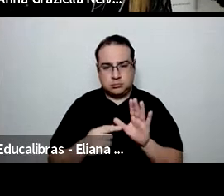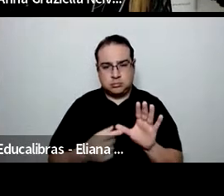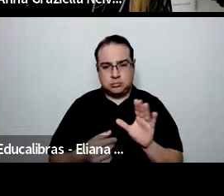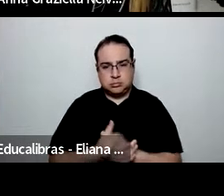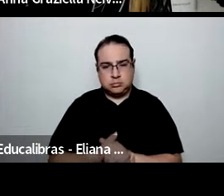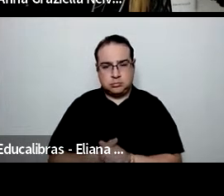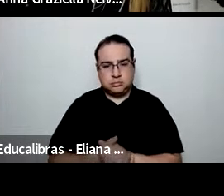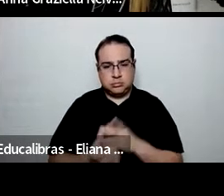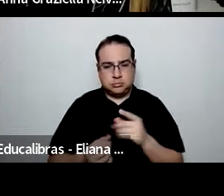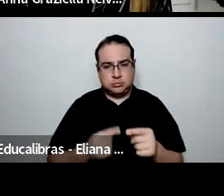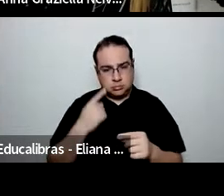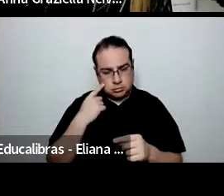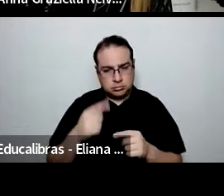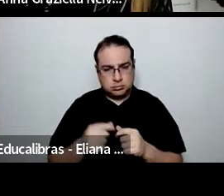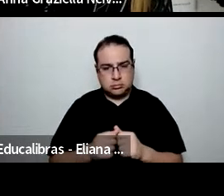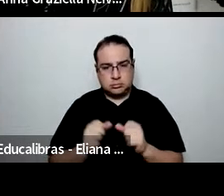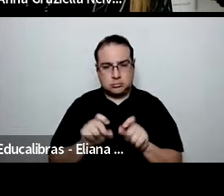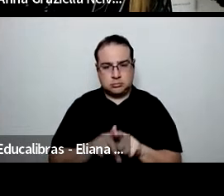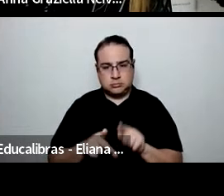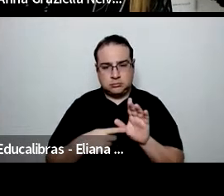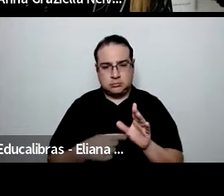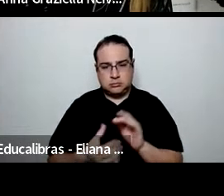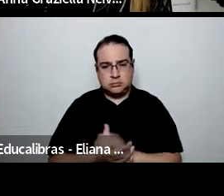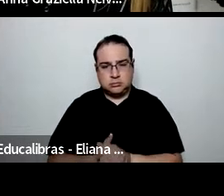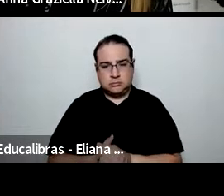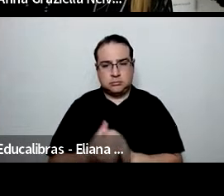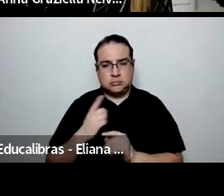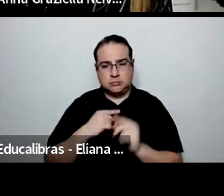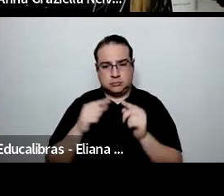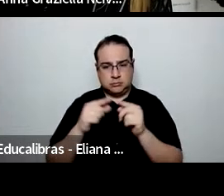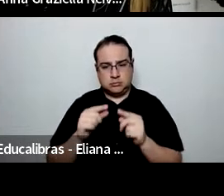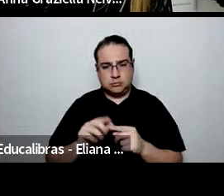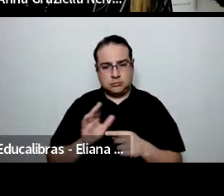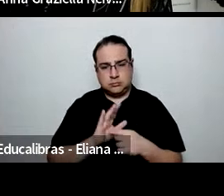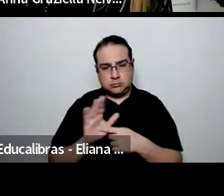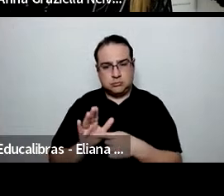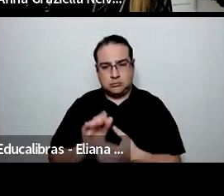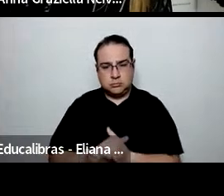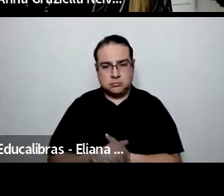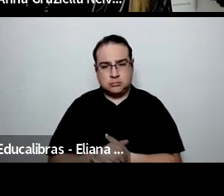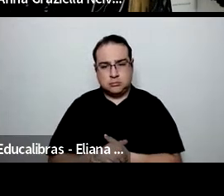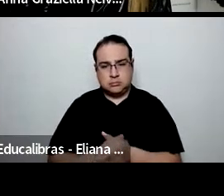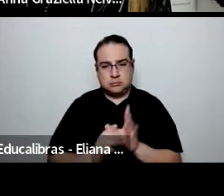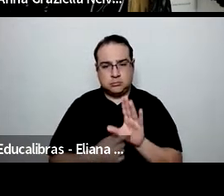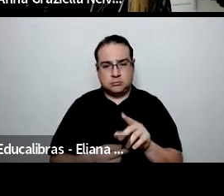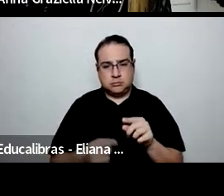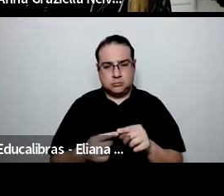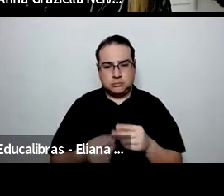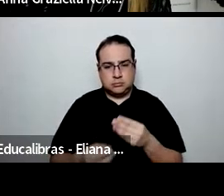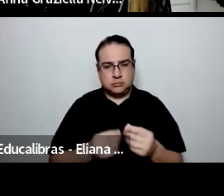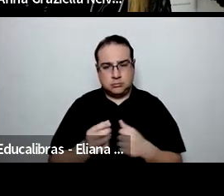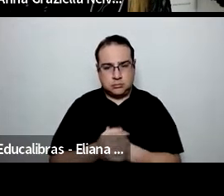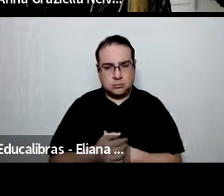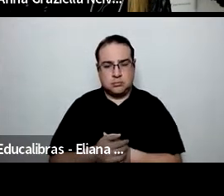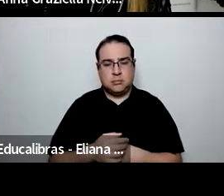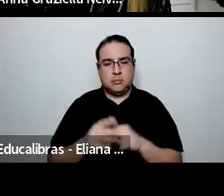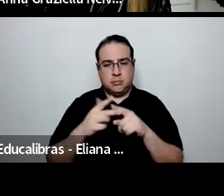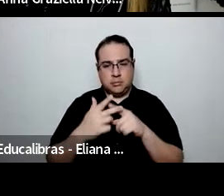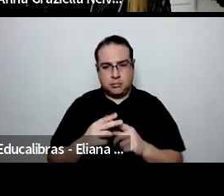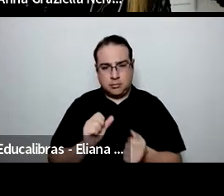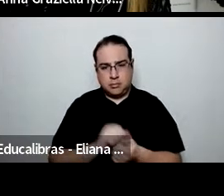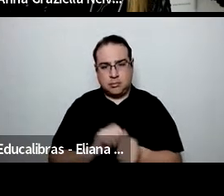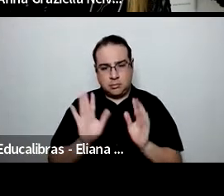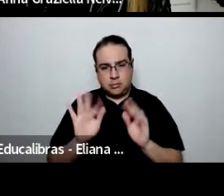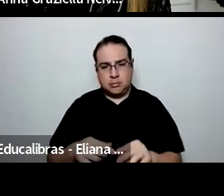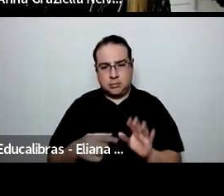a intensa esses fatos poderiam dependendo do que se demonstrasse dependendo da configuração que eles na